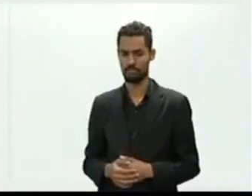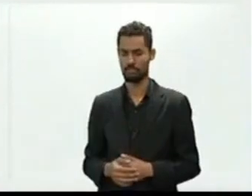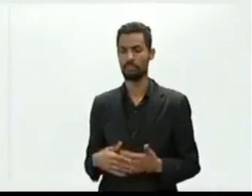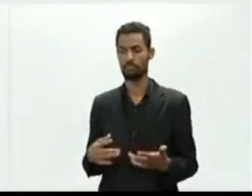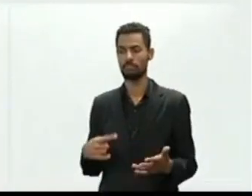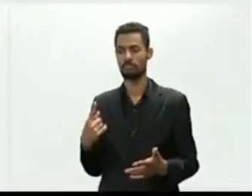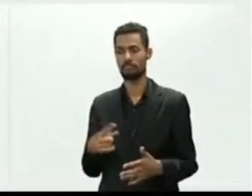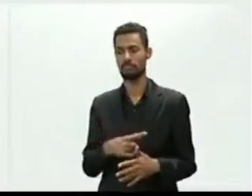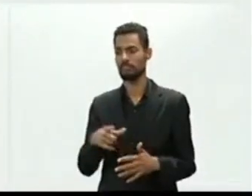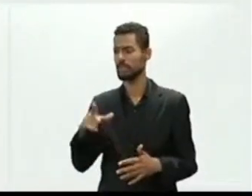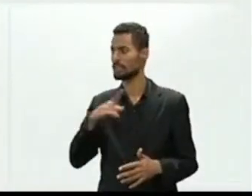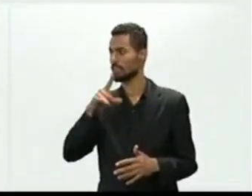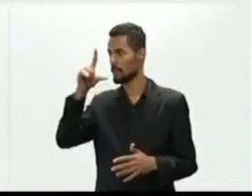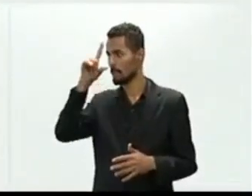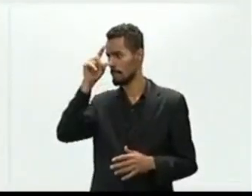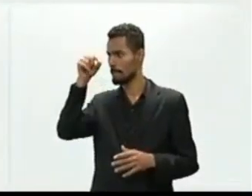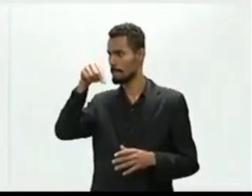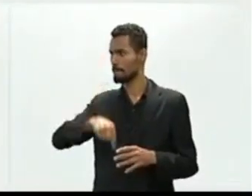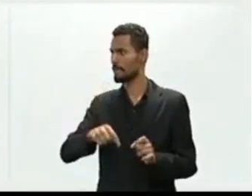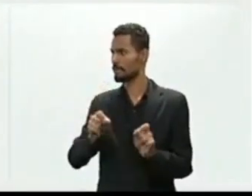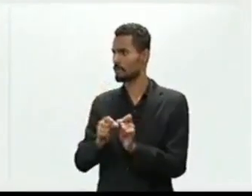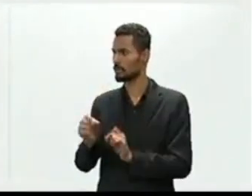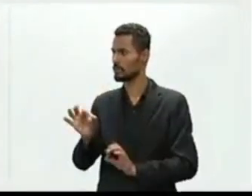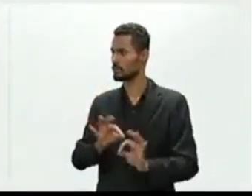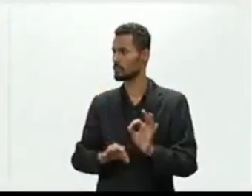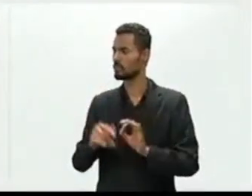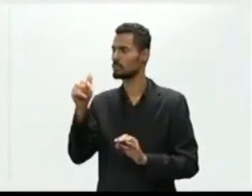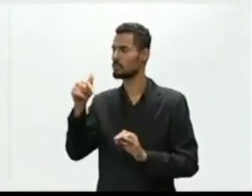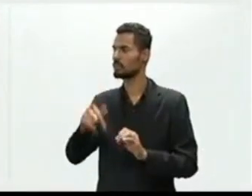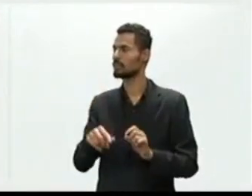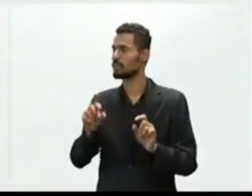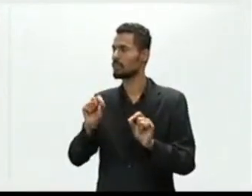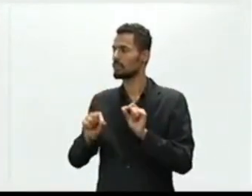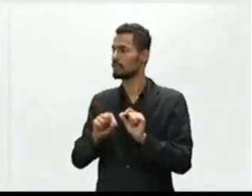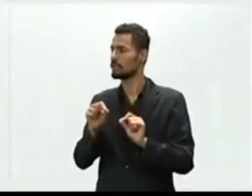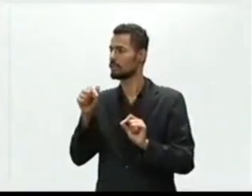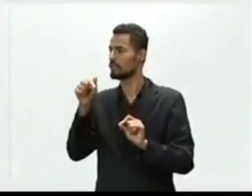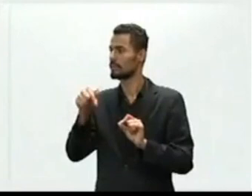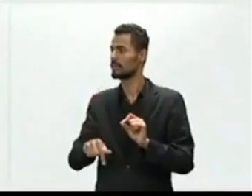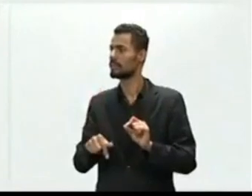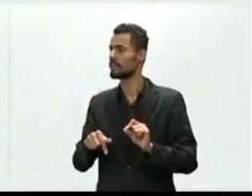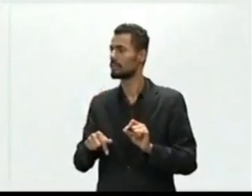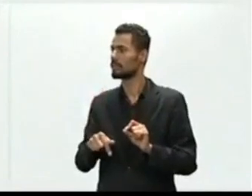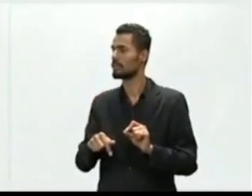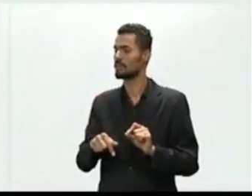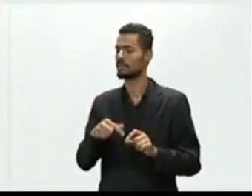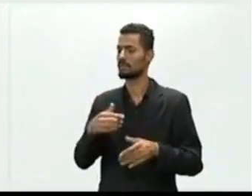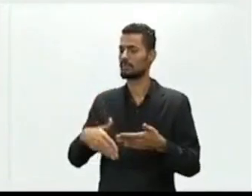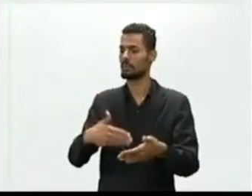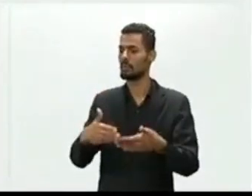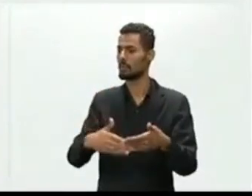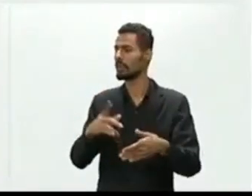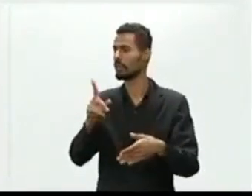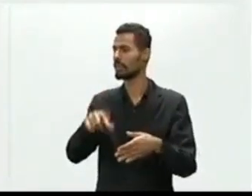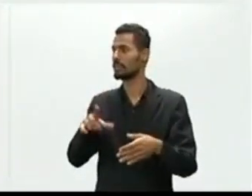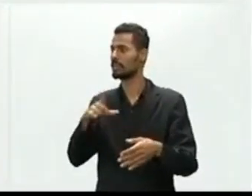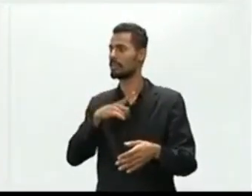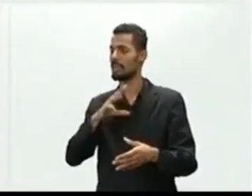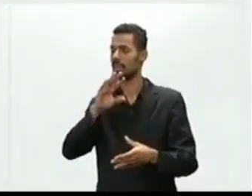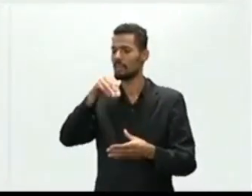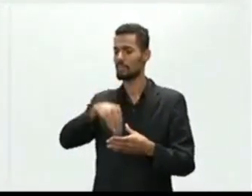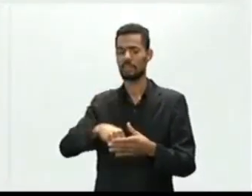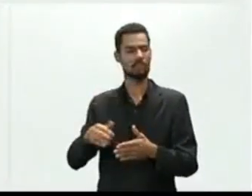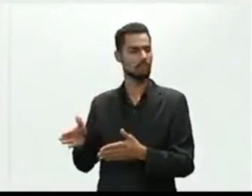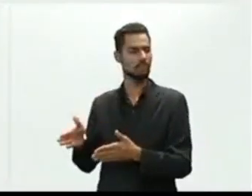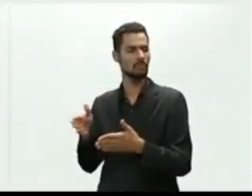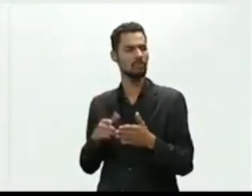Então, a gente tendo esse plasmídio, né, aí de novo, mostrando aqui um plasmídio já com a nossa sequência, né, inserida,